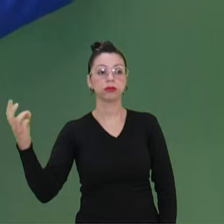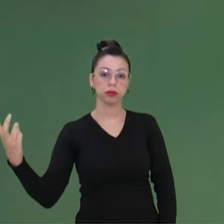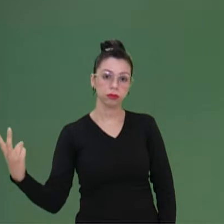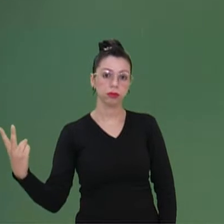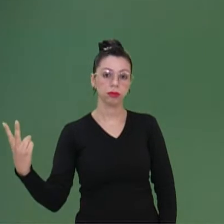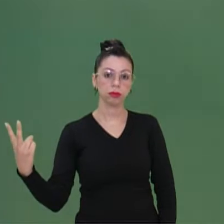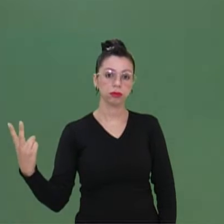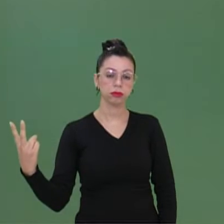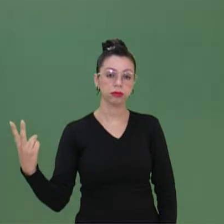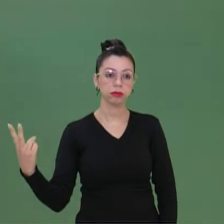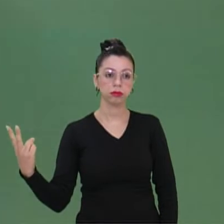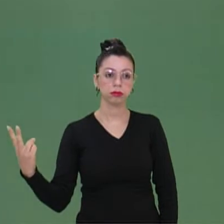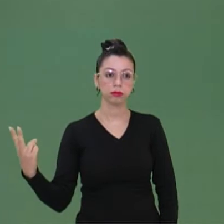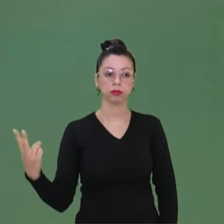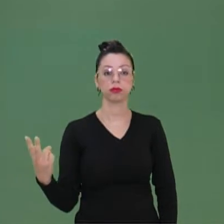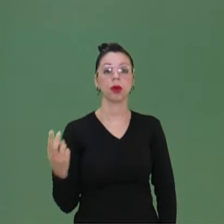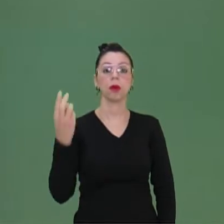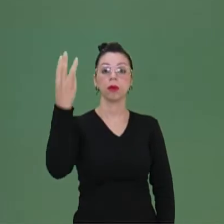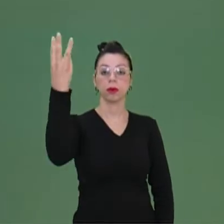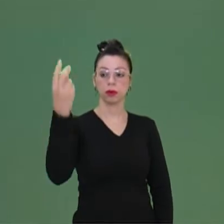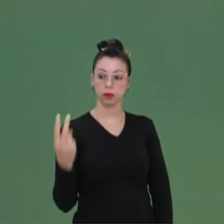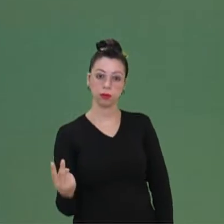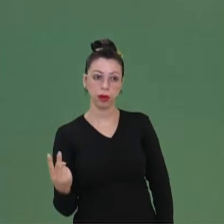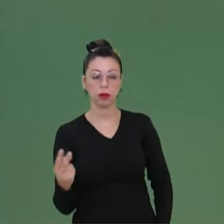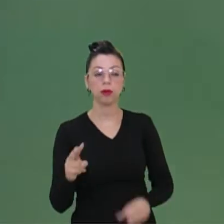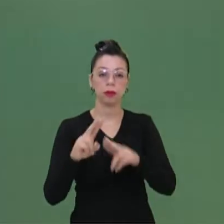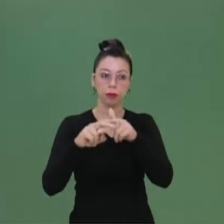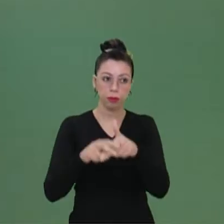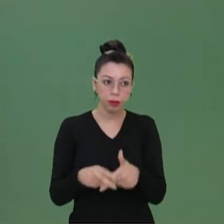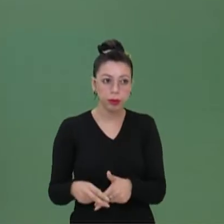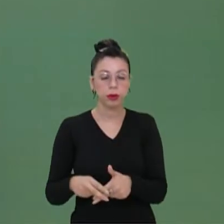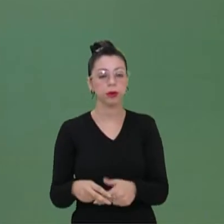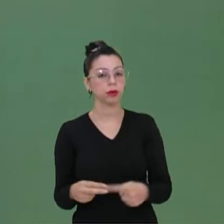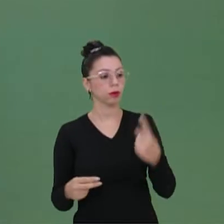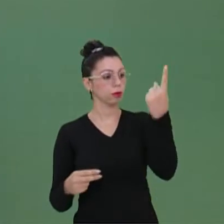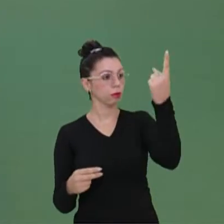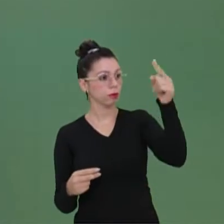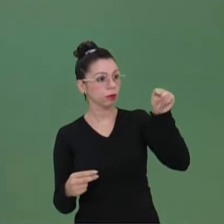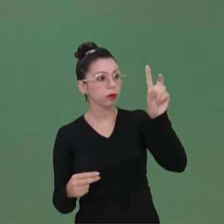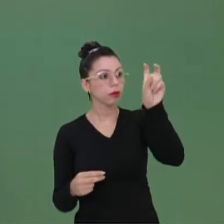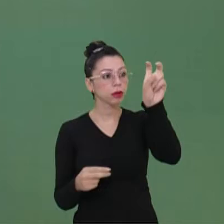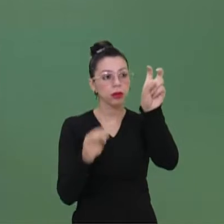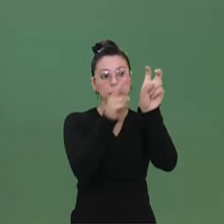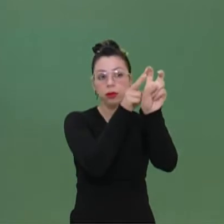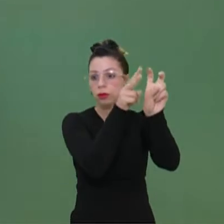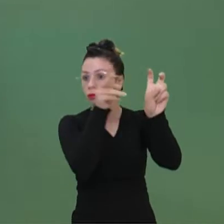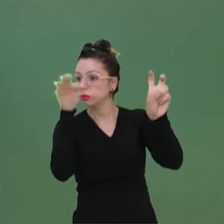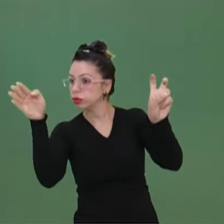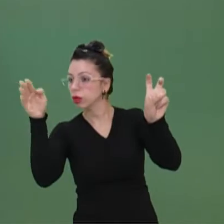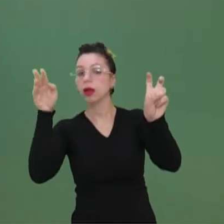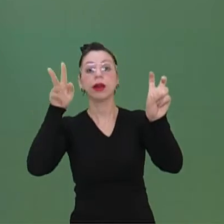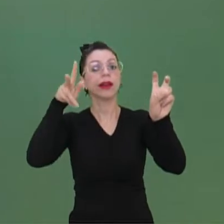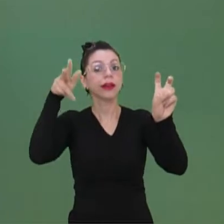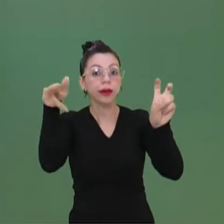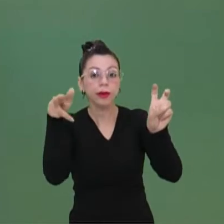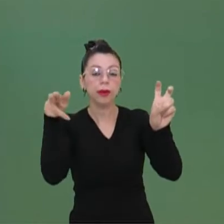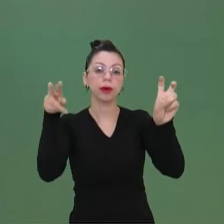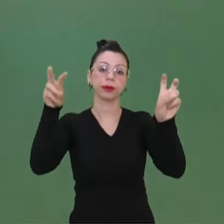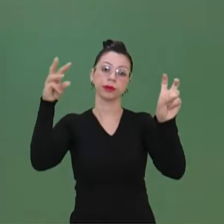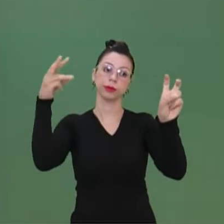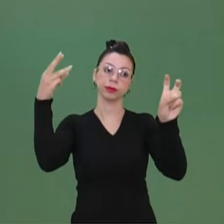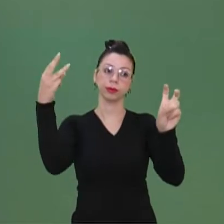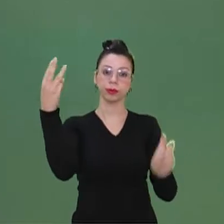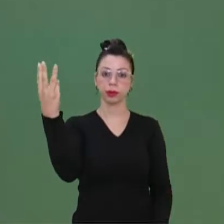Pronto. Olha lá, 3 meios. Por isso que 1,5 é a mesma coisa que 3 sobre 2.